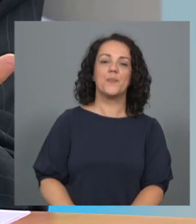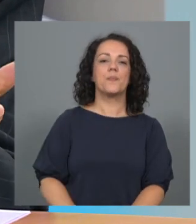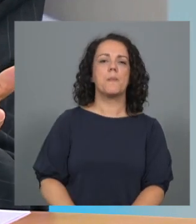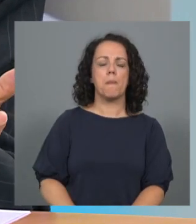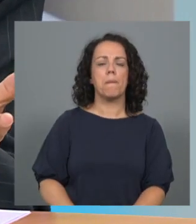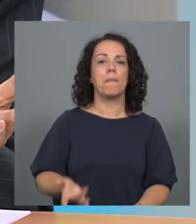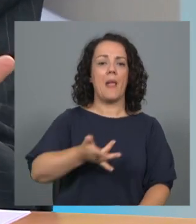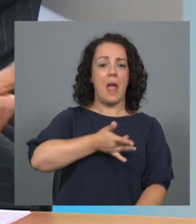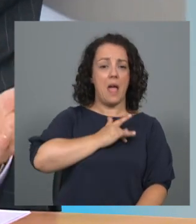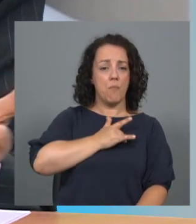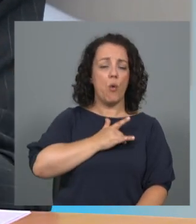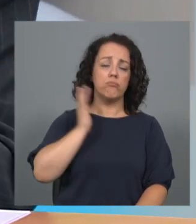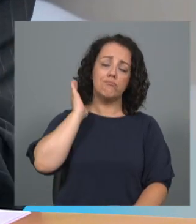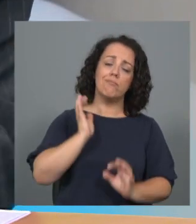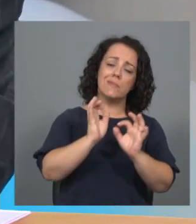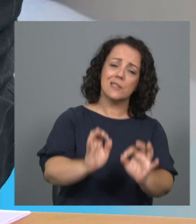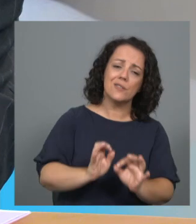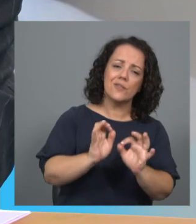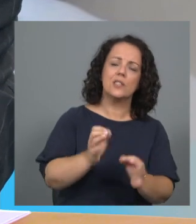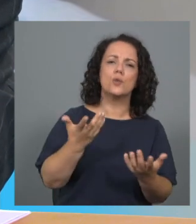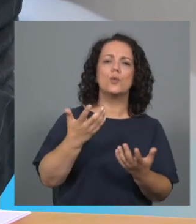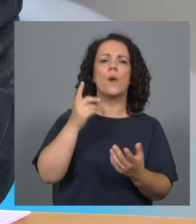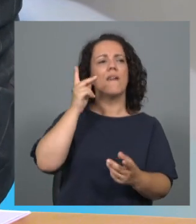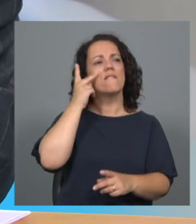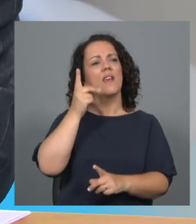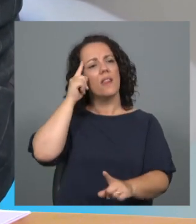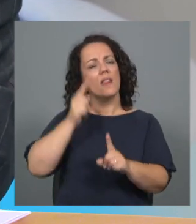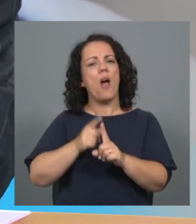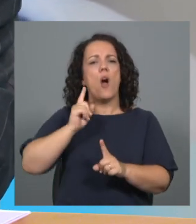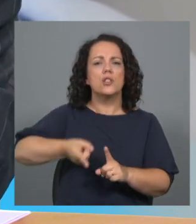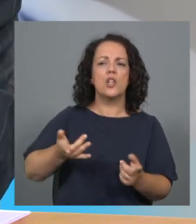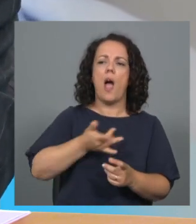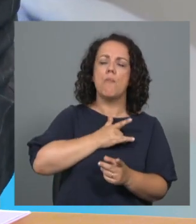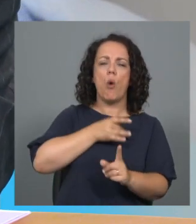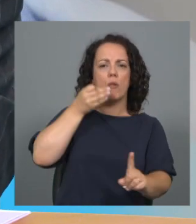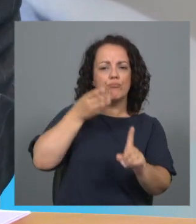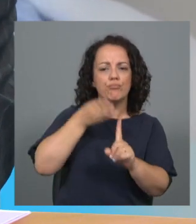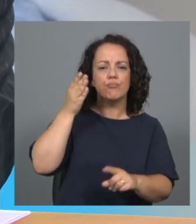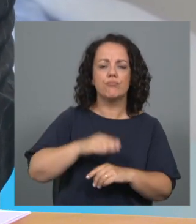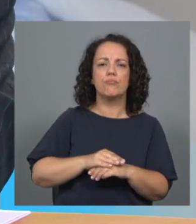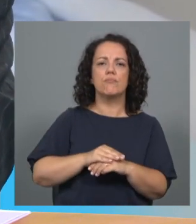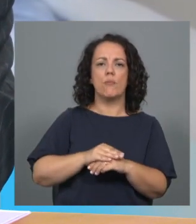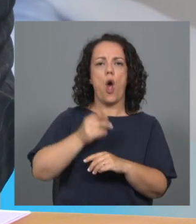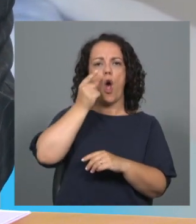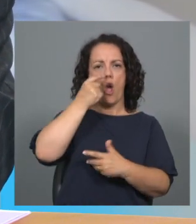Amor é serviço, o sentido da vida, o amor é algo concreto, etc. Curar o homem todo.